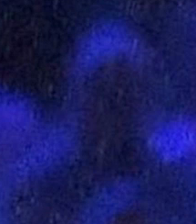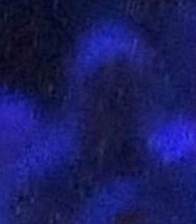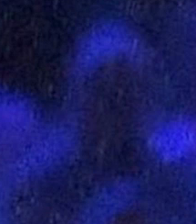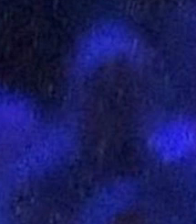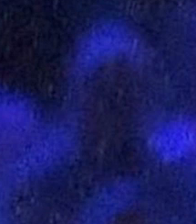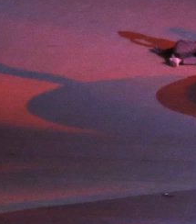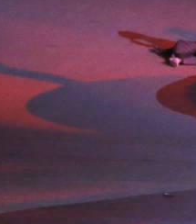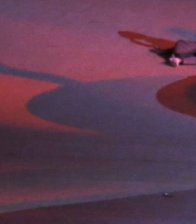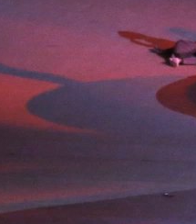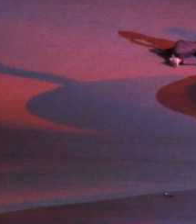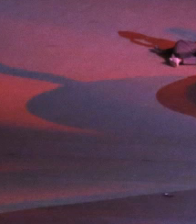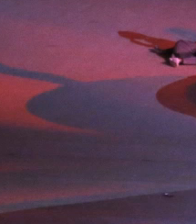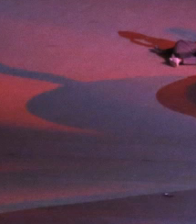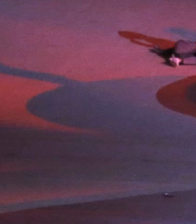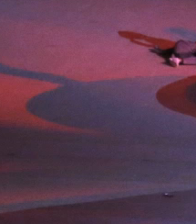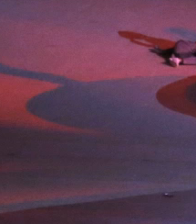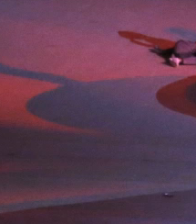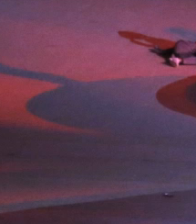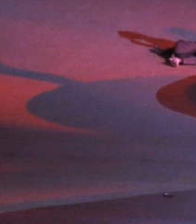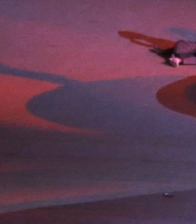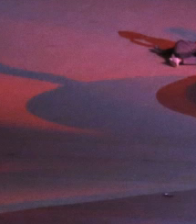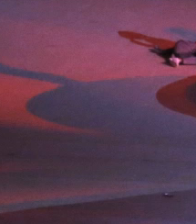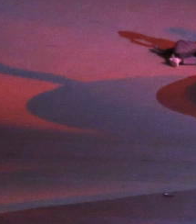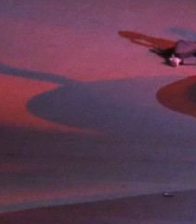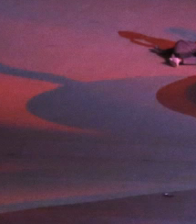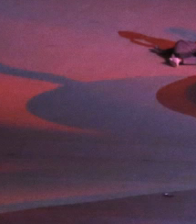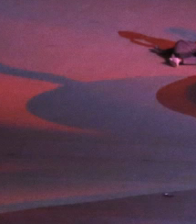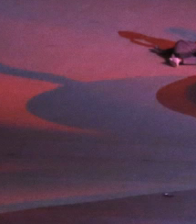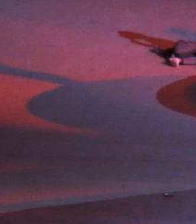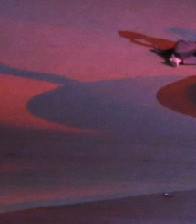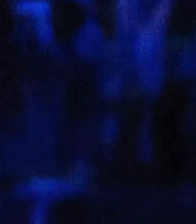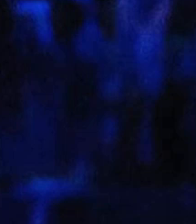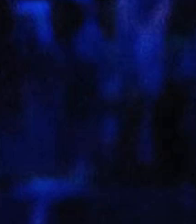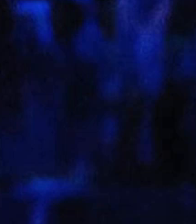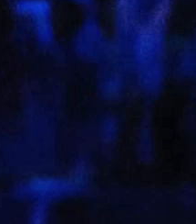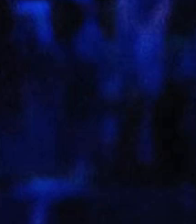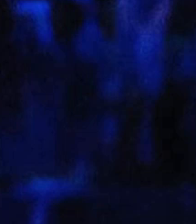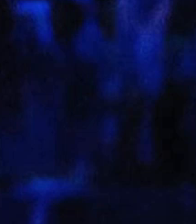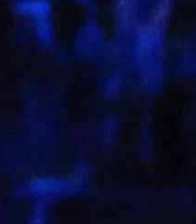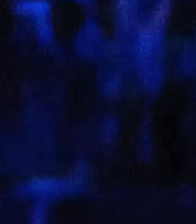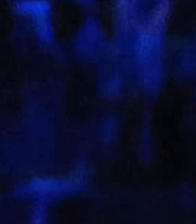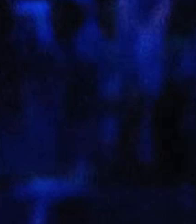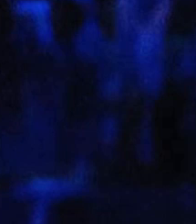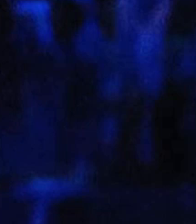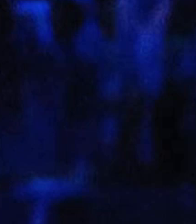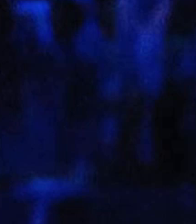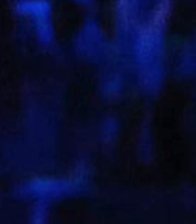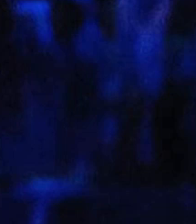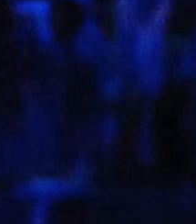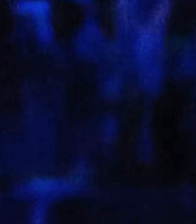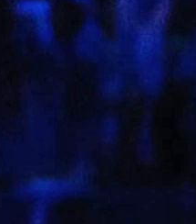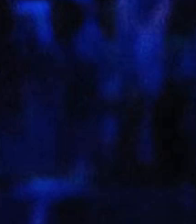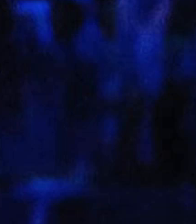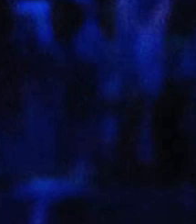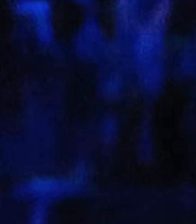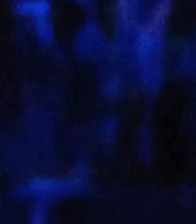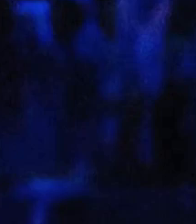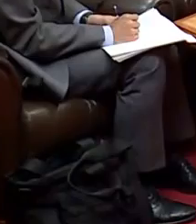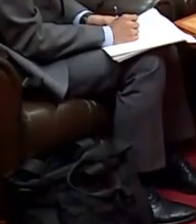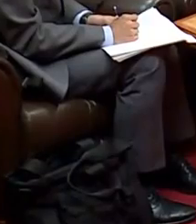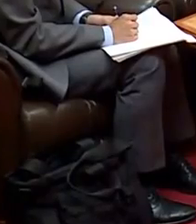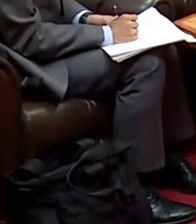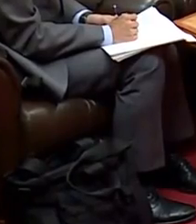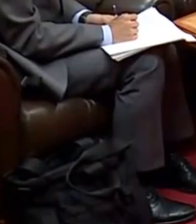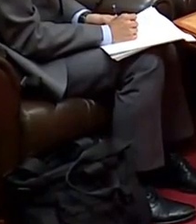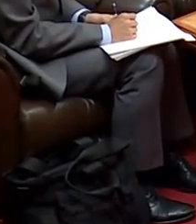universo virtual durante a cerimônia de encerramento das Olimpíadas do Rio para apresentar ao mundo a edição japonesa.